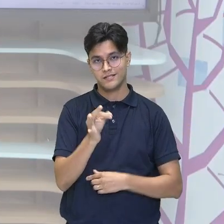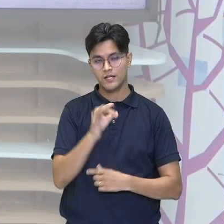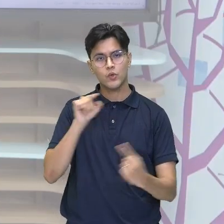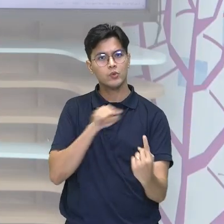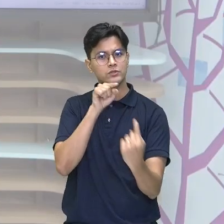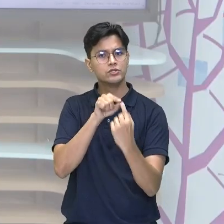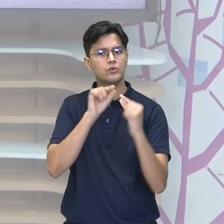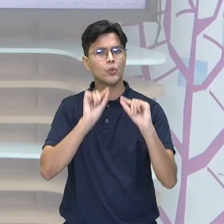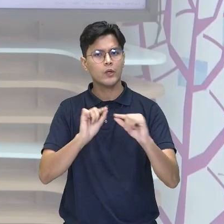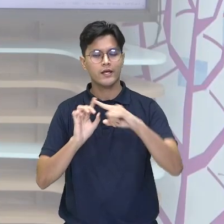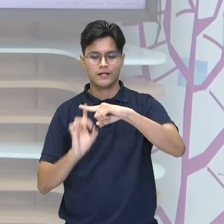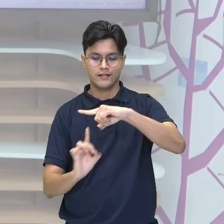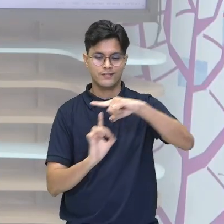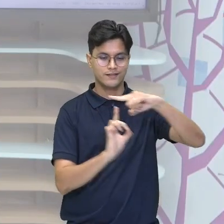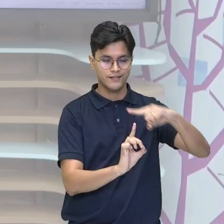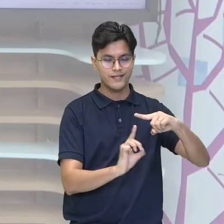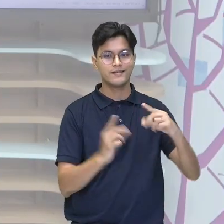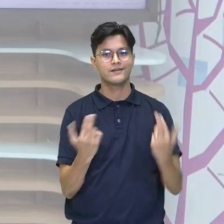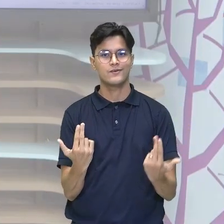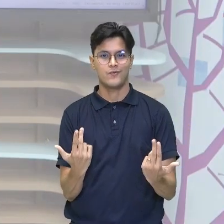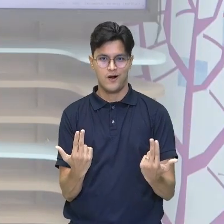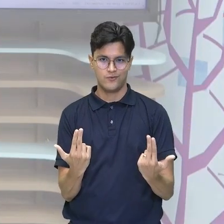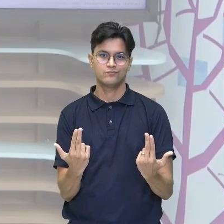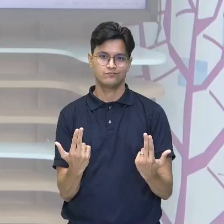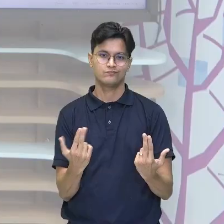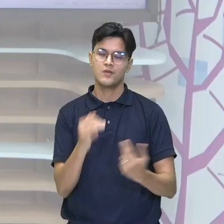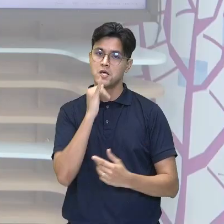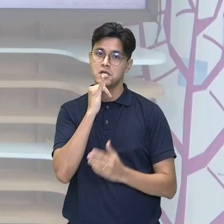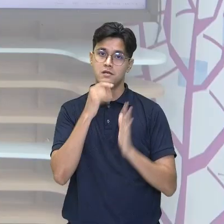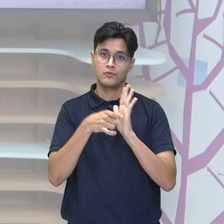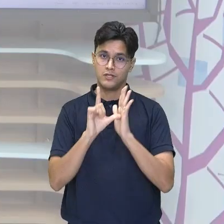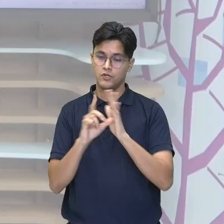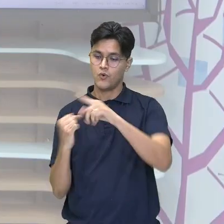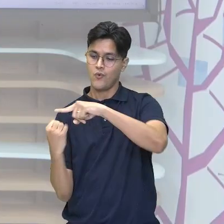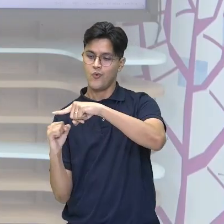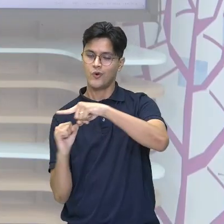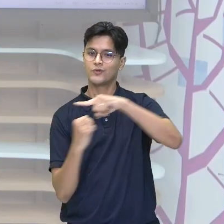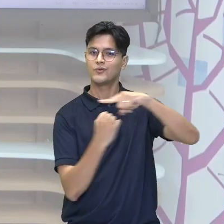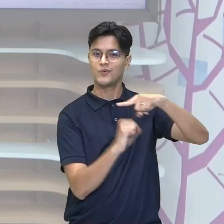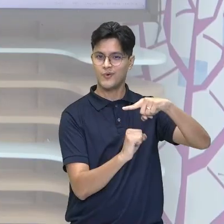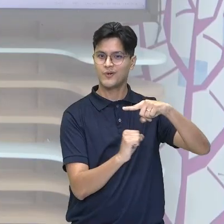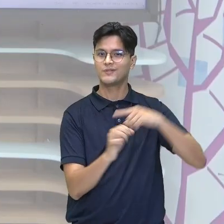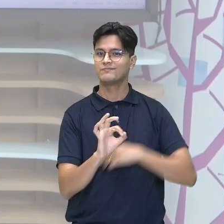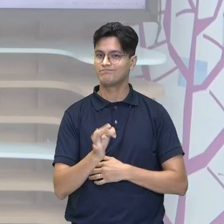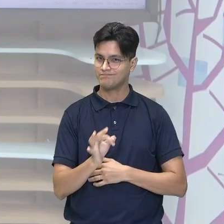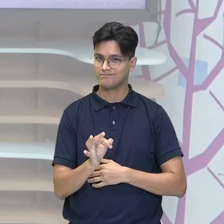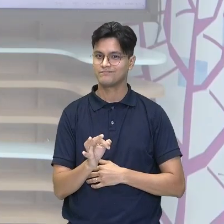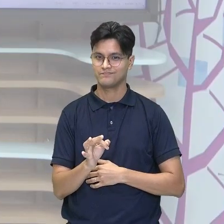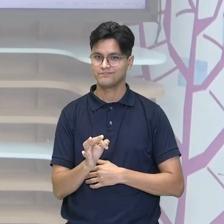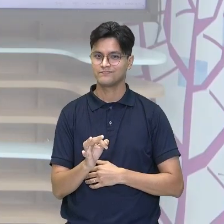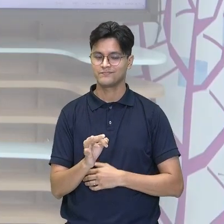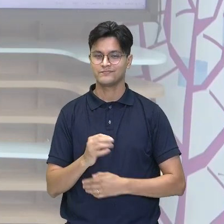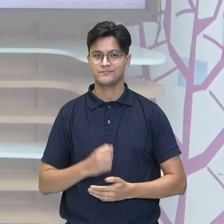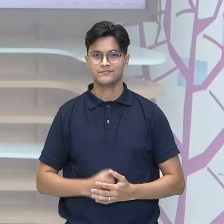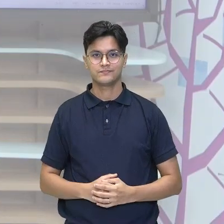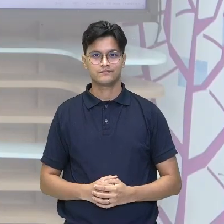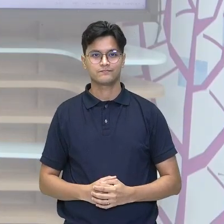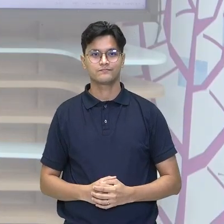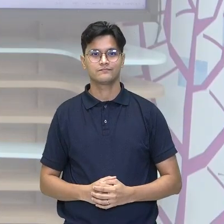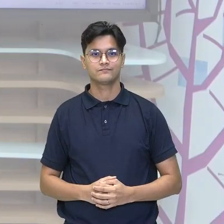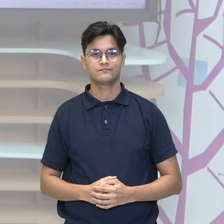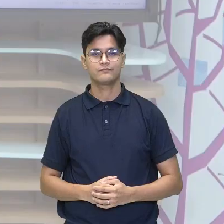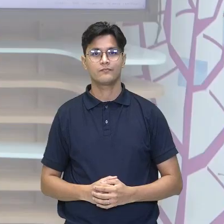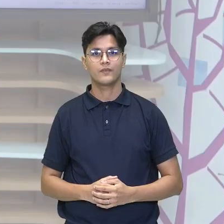o denominador igual aí uma da outra, como a gente viu aqui no exemplo. As duas frações ficaram com o denominador 8.